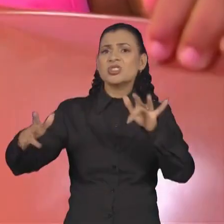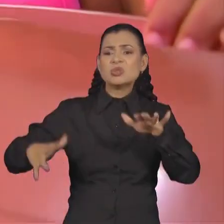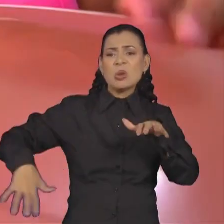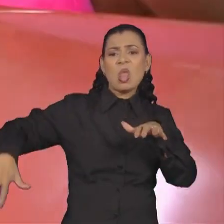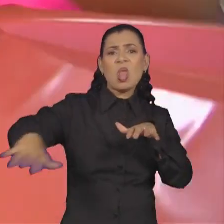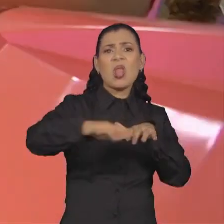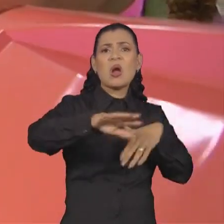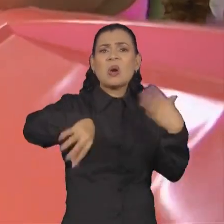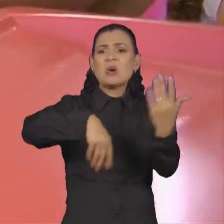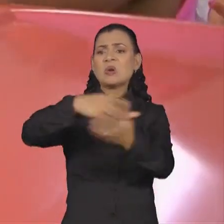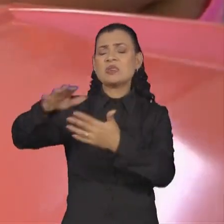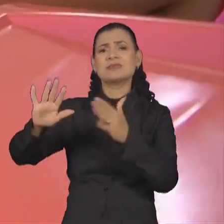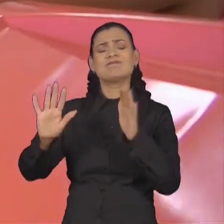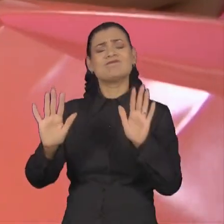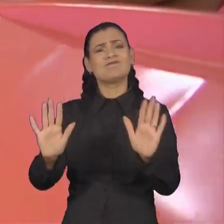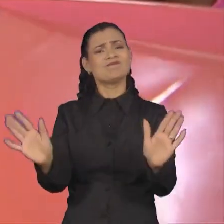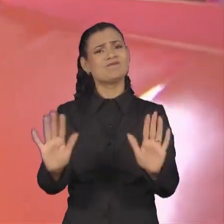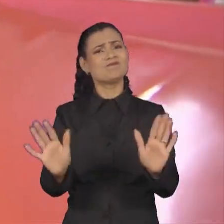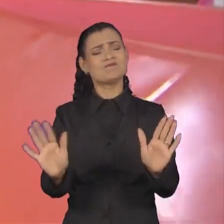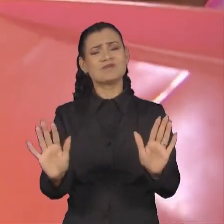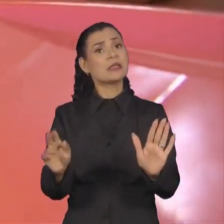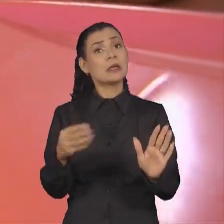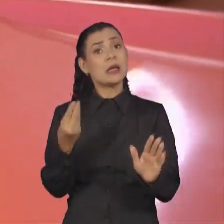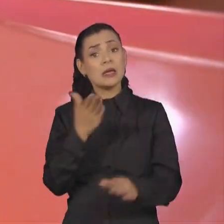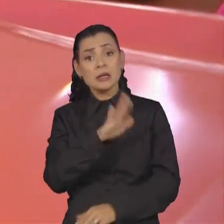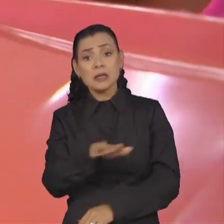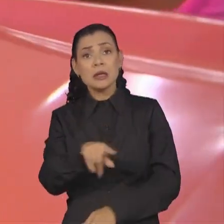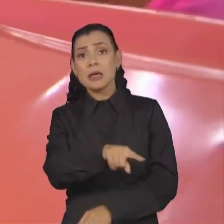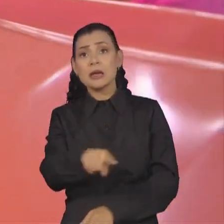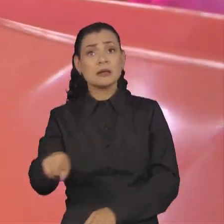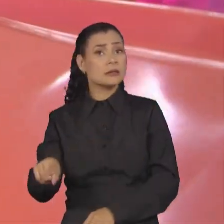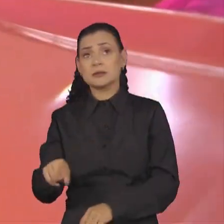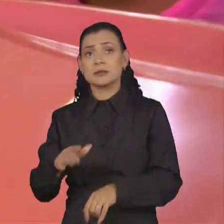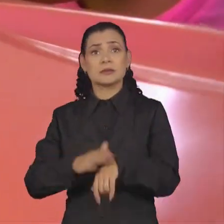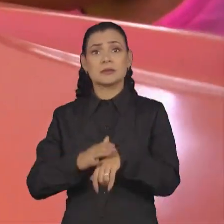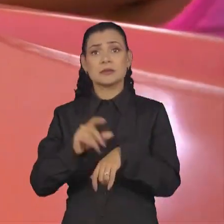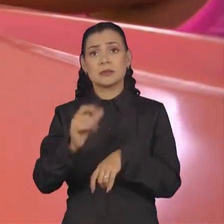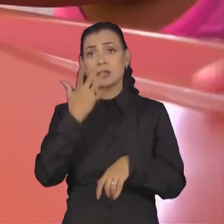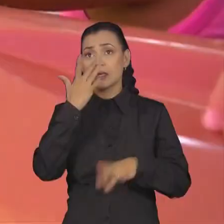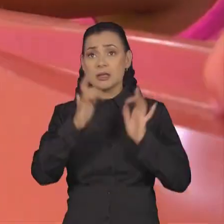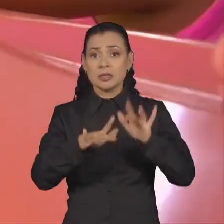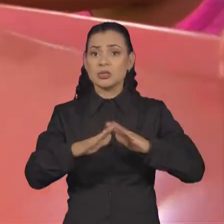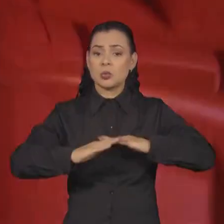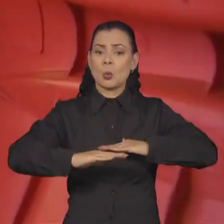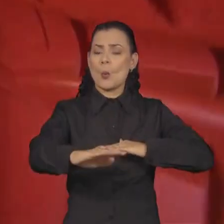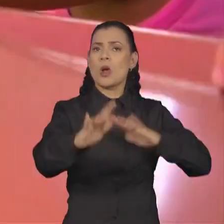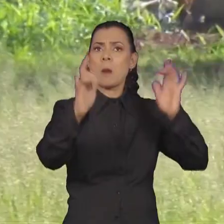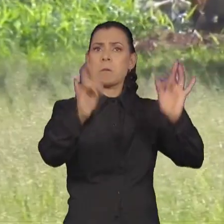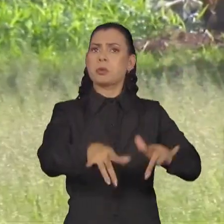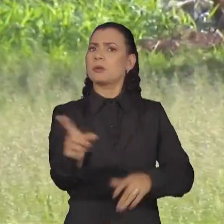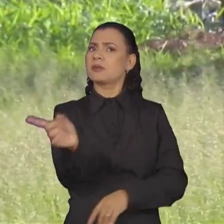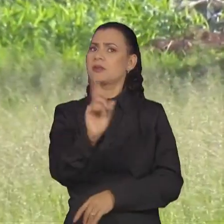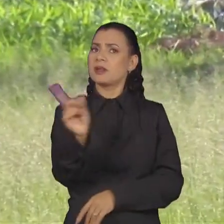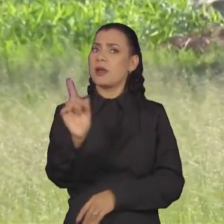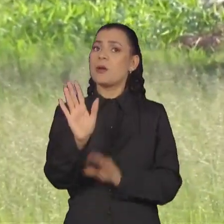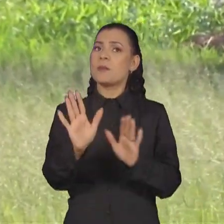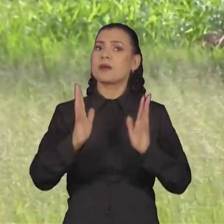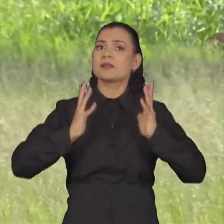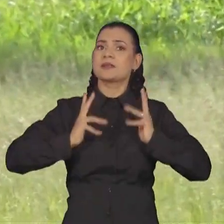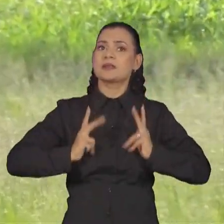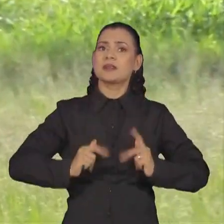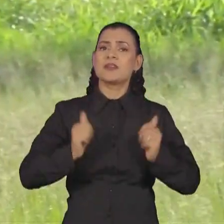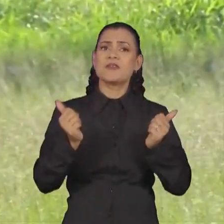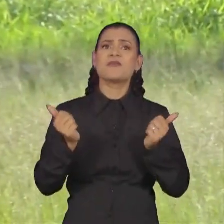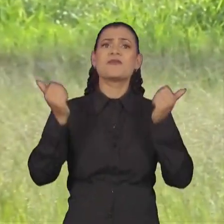muito grande. Como nós ensinamos as crianças que não podem jogar o lixo no chão, dentro do SEI, mas do lado de